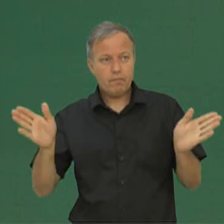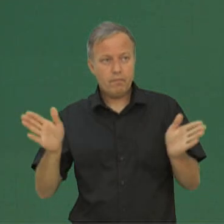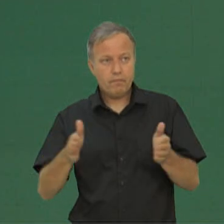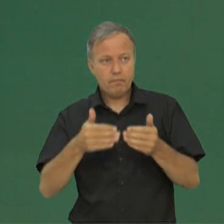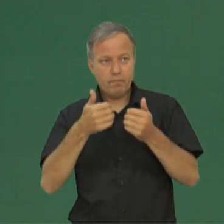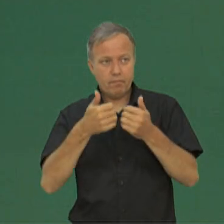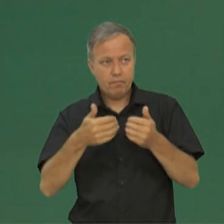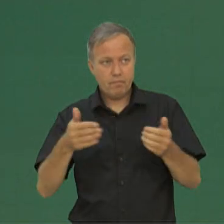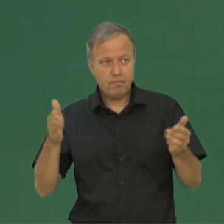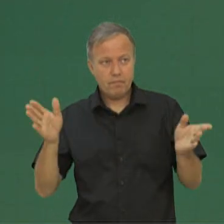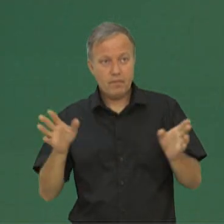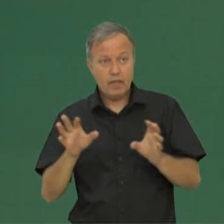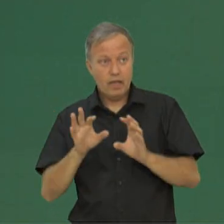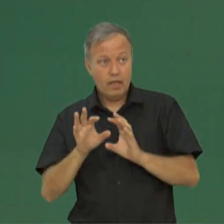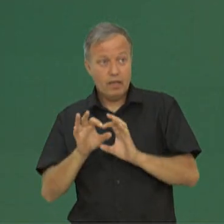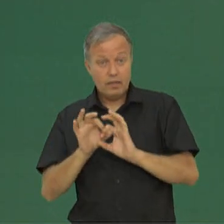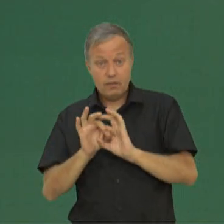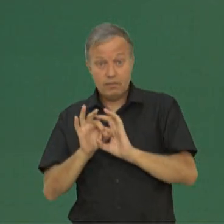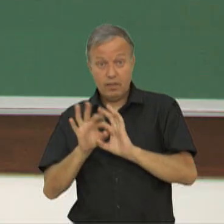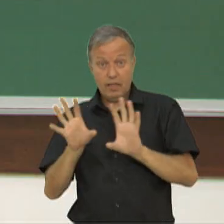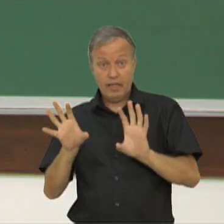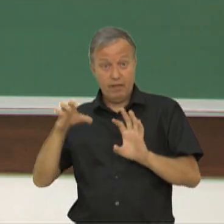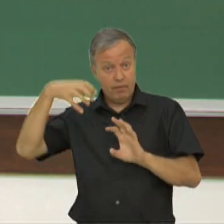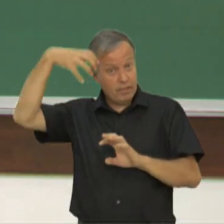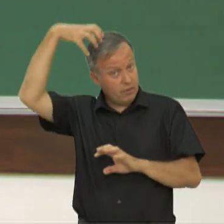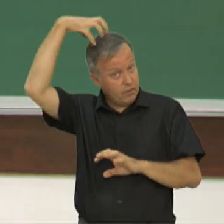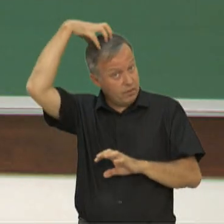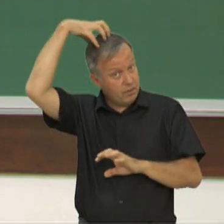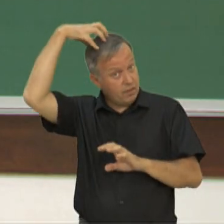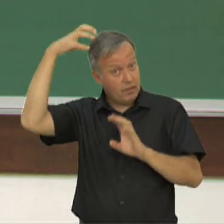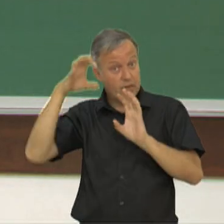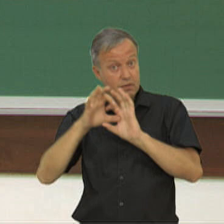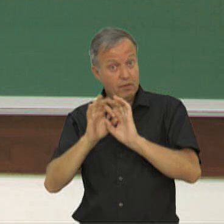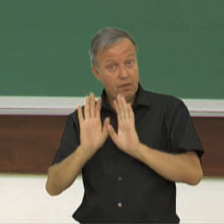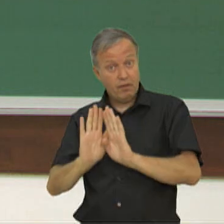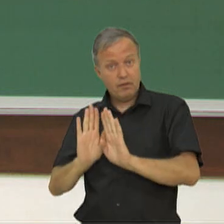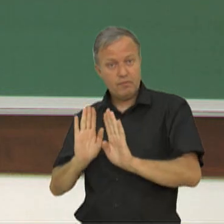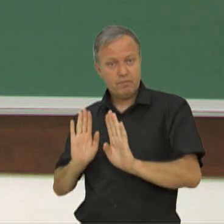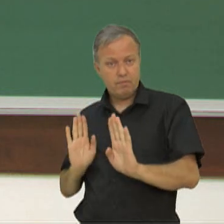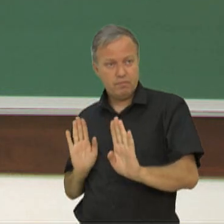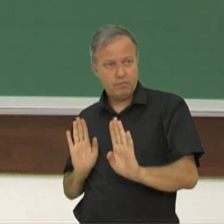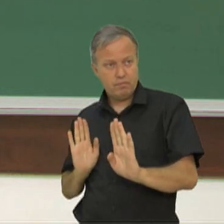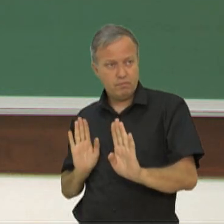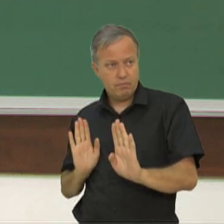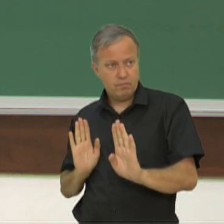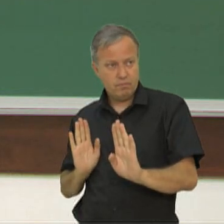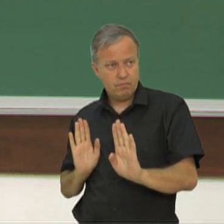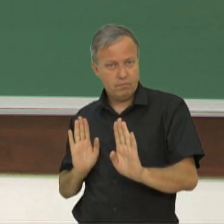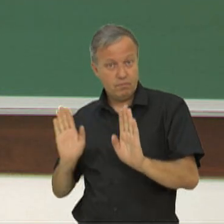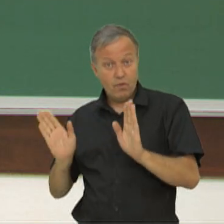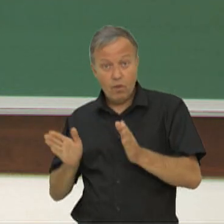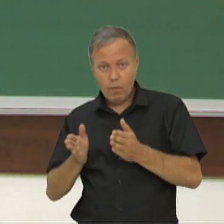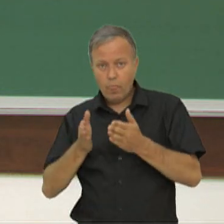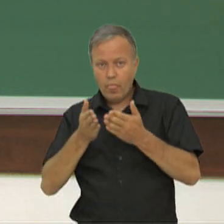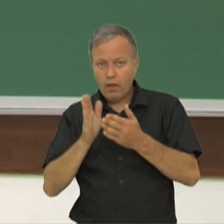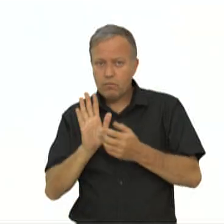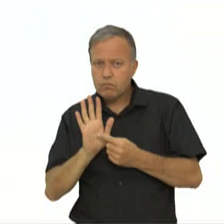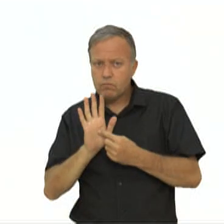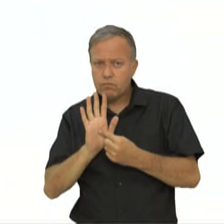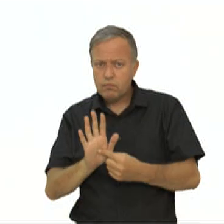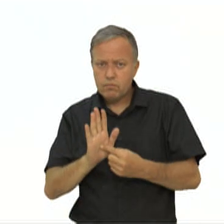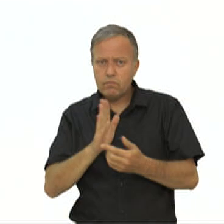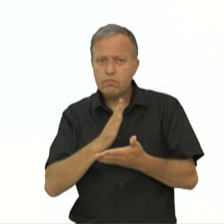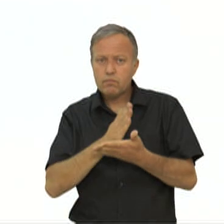mais independente da corte. Olha, então, com essas apresentações lá que começaram a ser feitas nas academias,